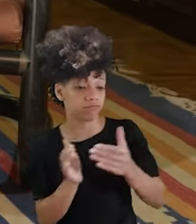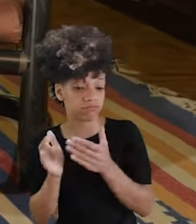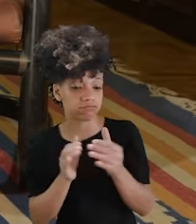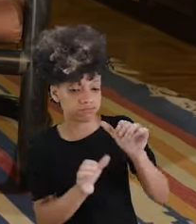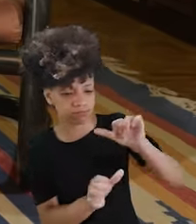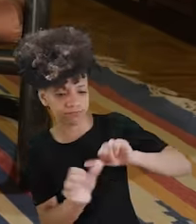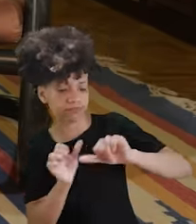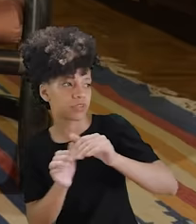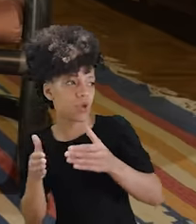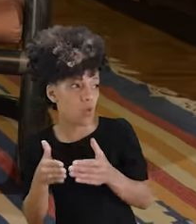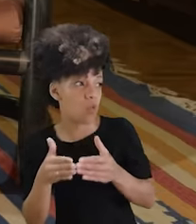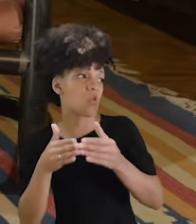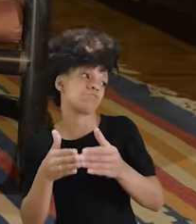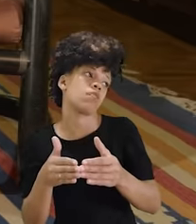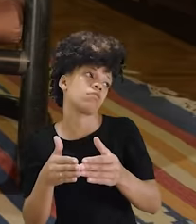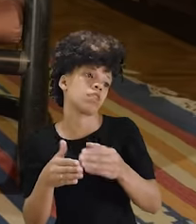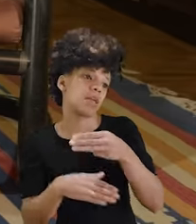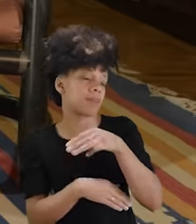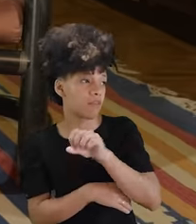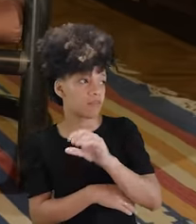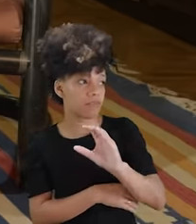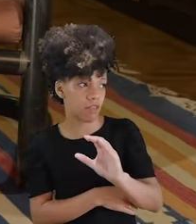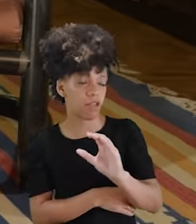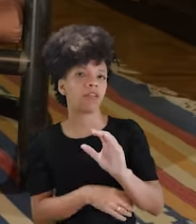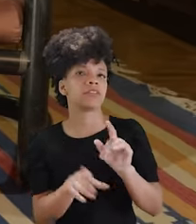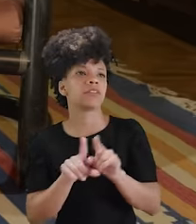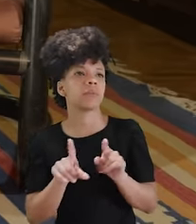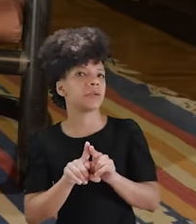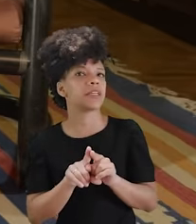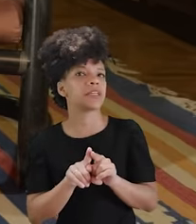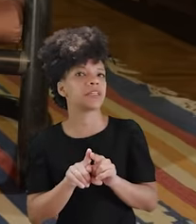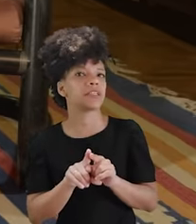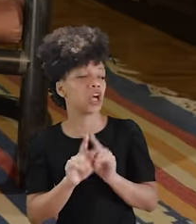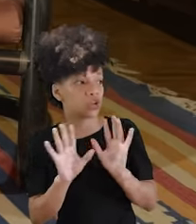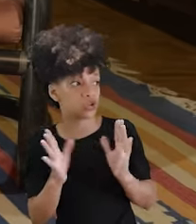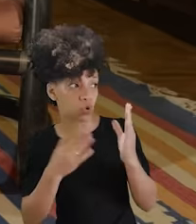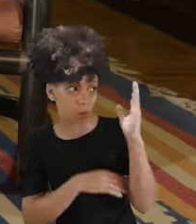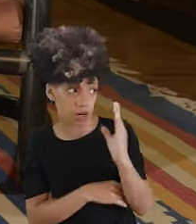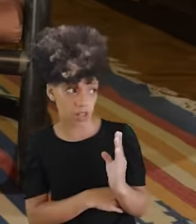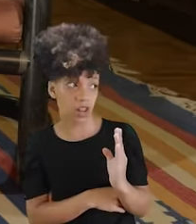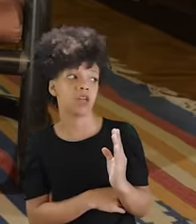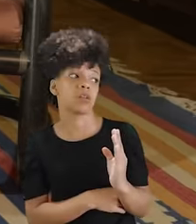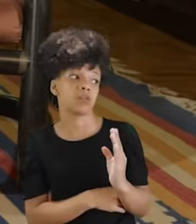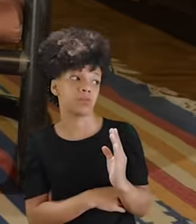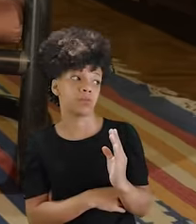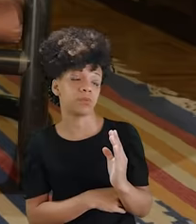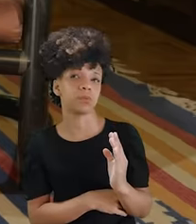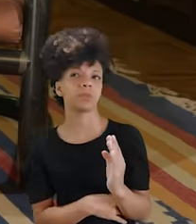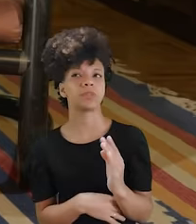travessias que era para esses cruzeiros que eu fazia para MSC levando sou brasileiro